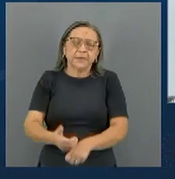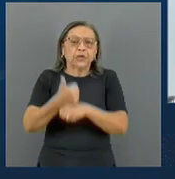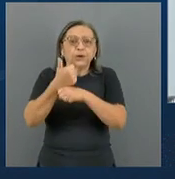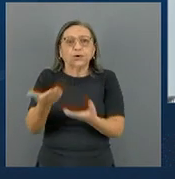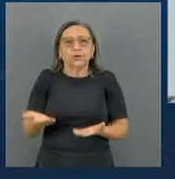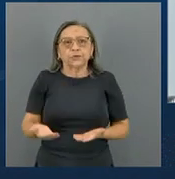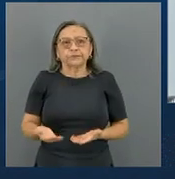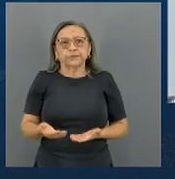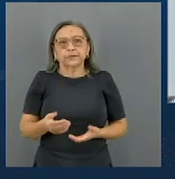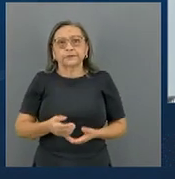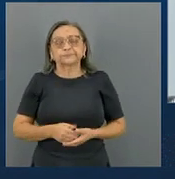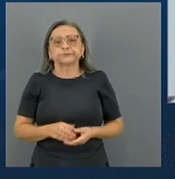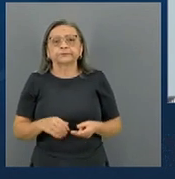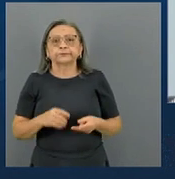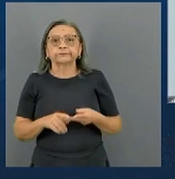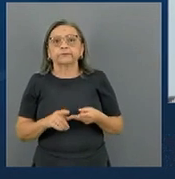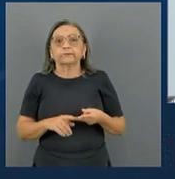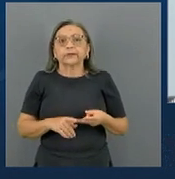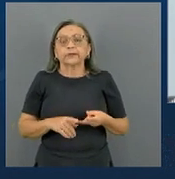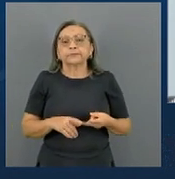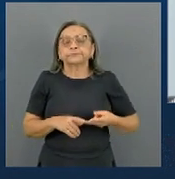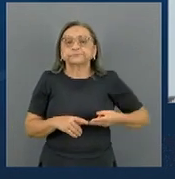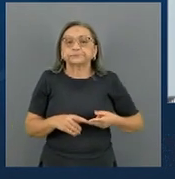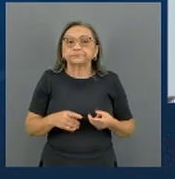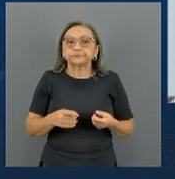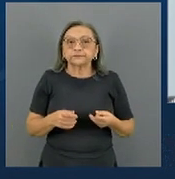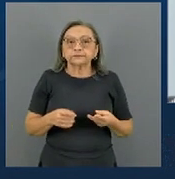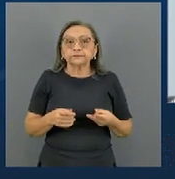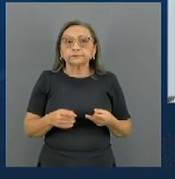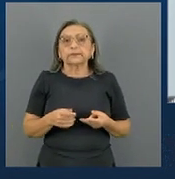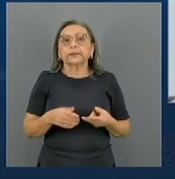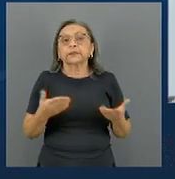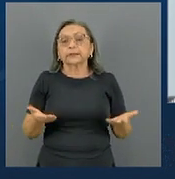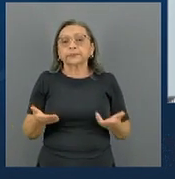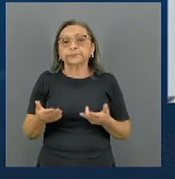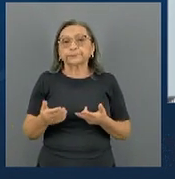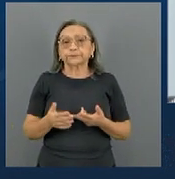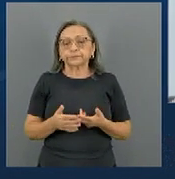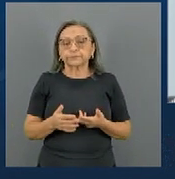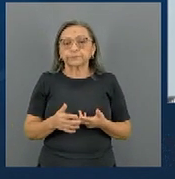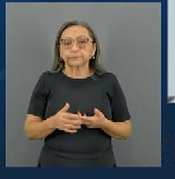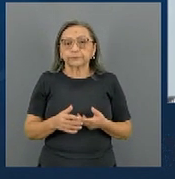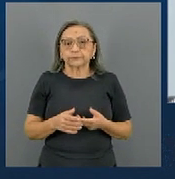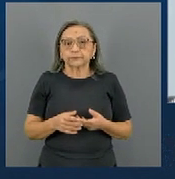propiciando a primeira pergunta, eu inverti a ordem das respostas do senador